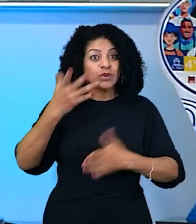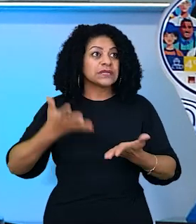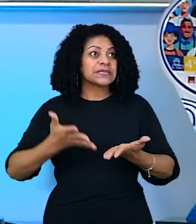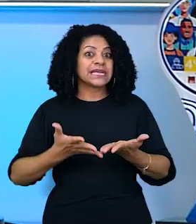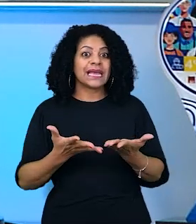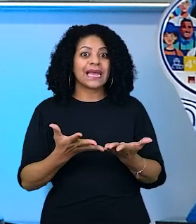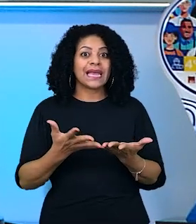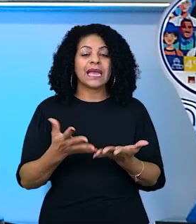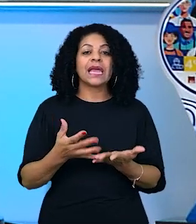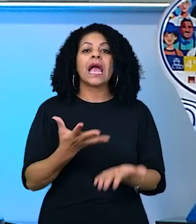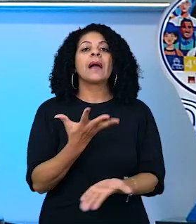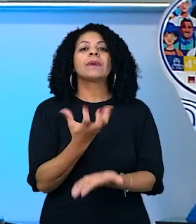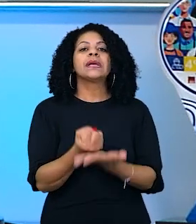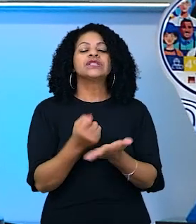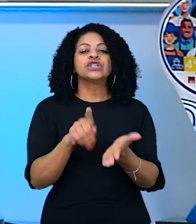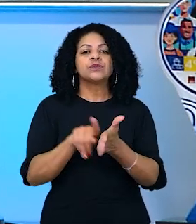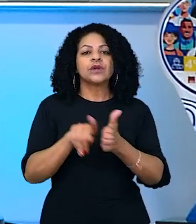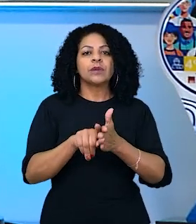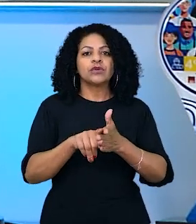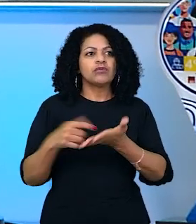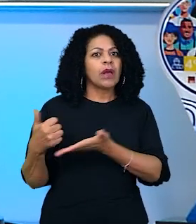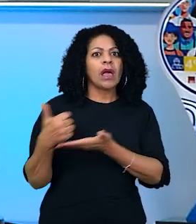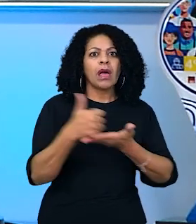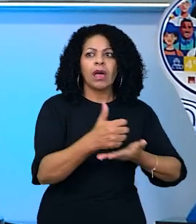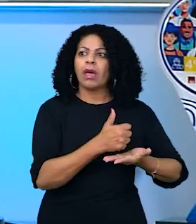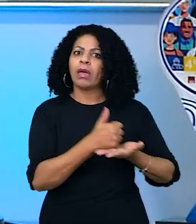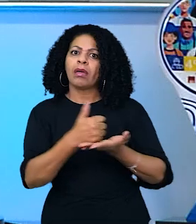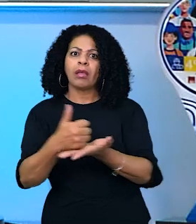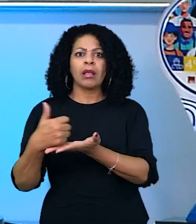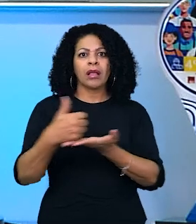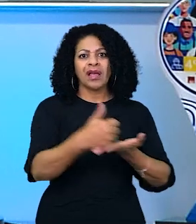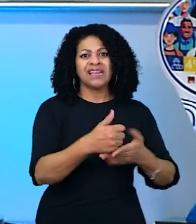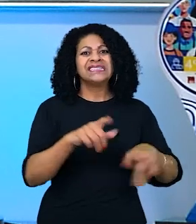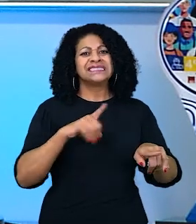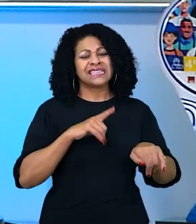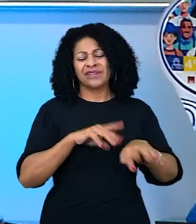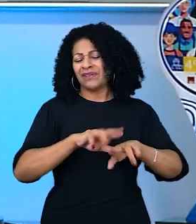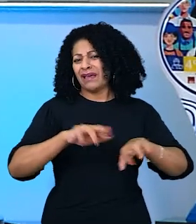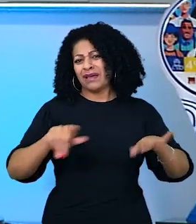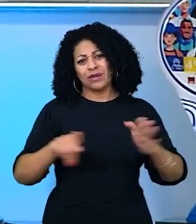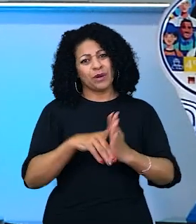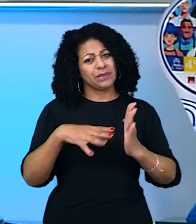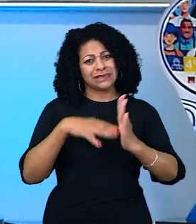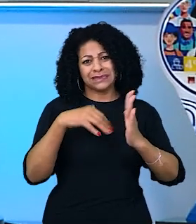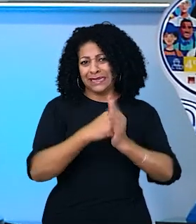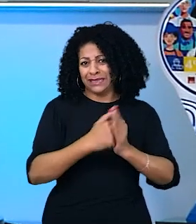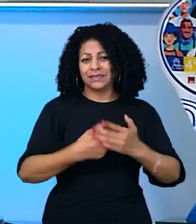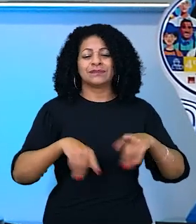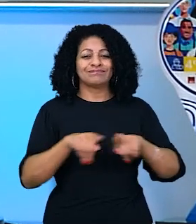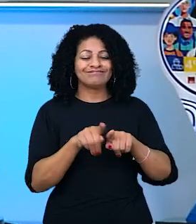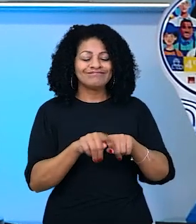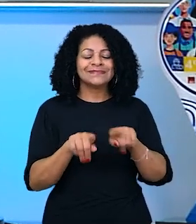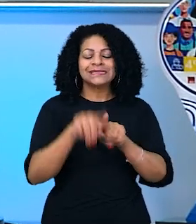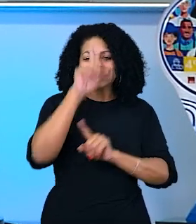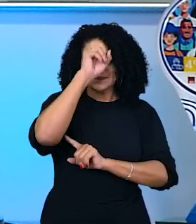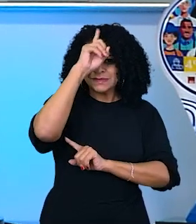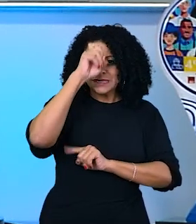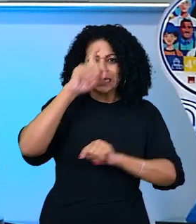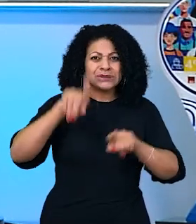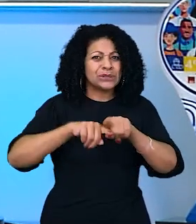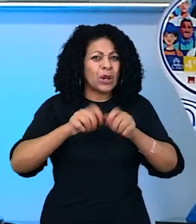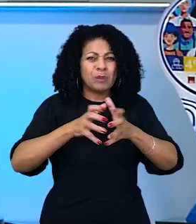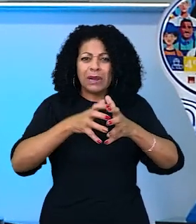de aplicativos e etc., existe um índice altíssimo de acidentes envolvendo motocicletas. Hoje, os hospitais registram